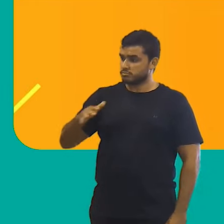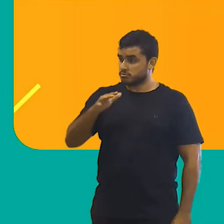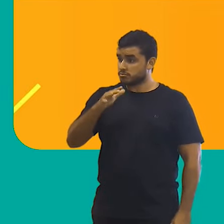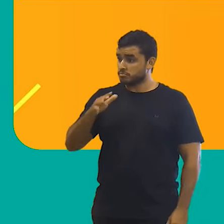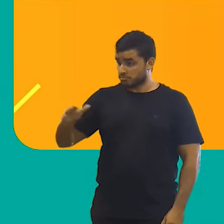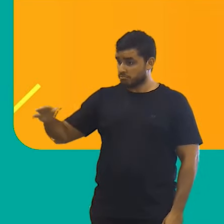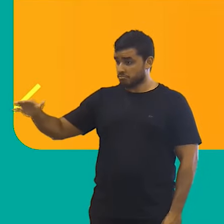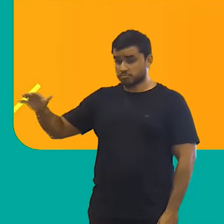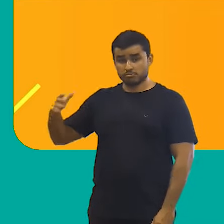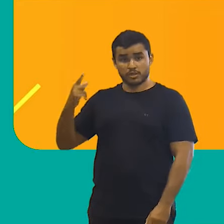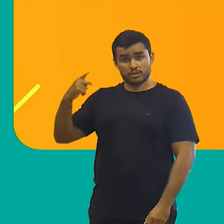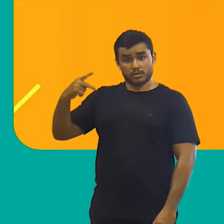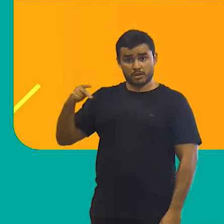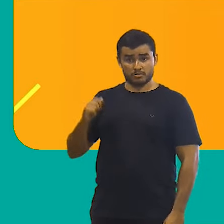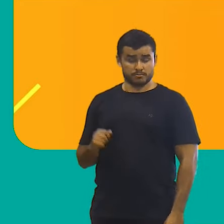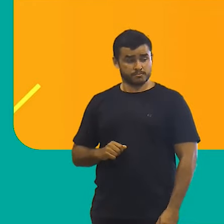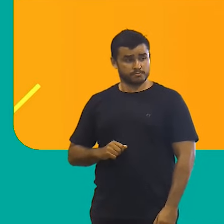Vai, volta.